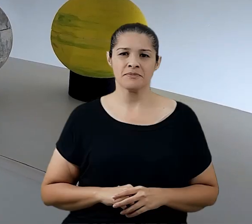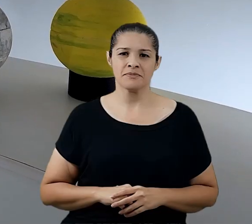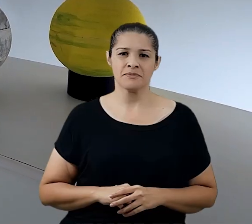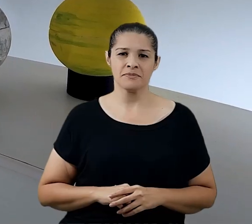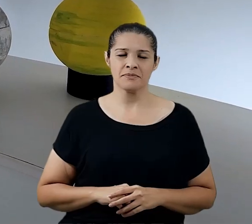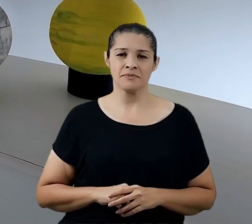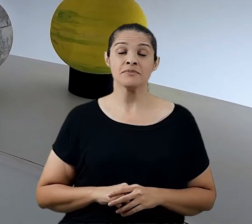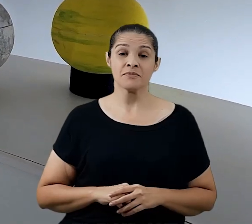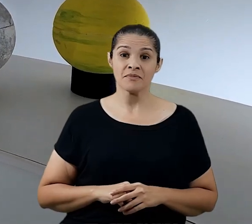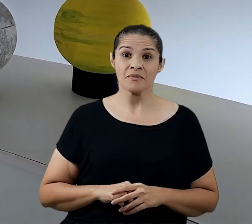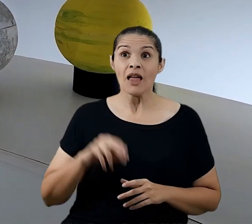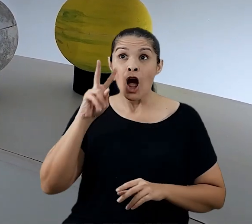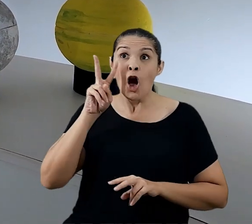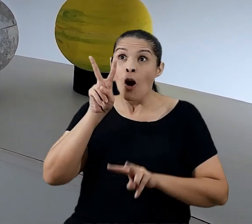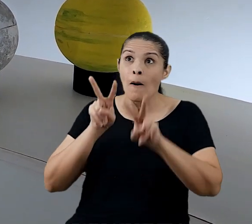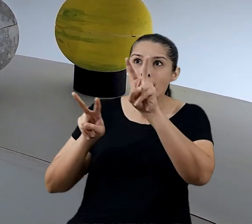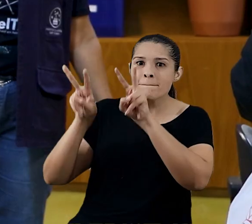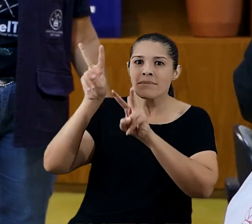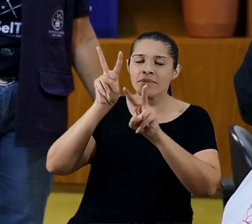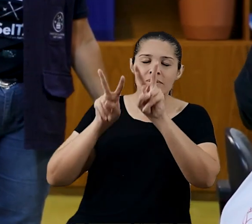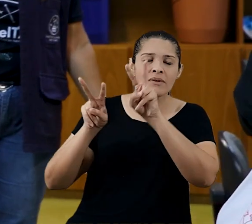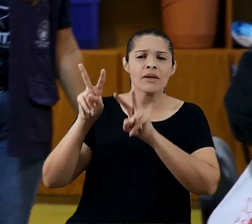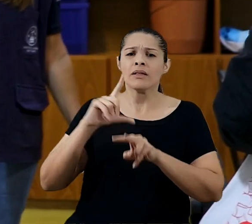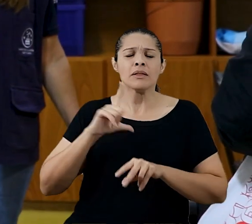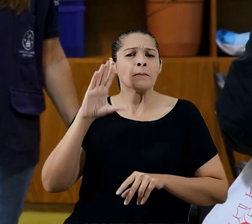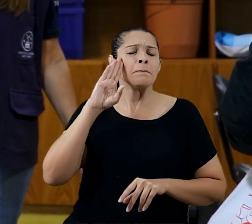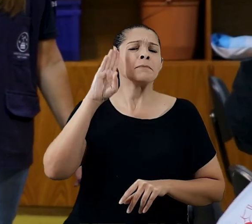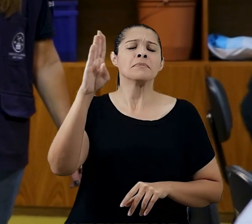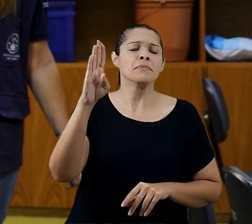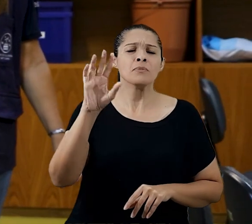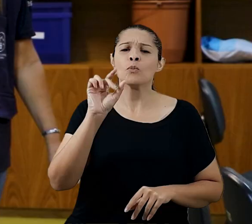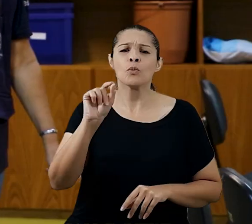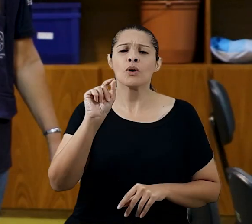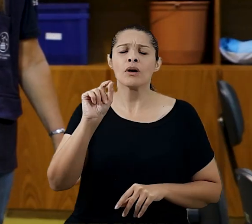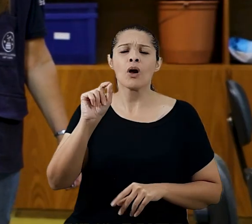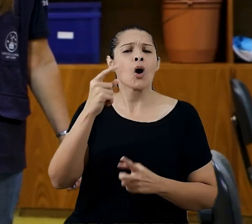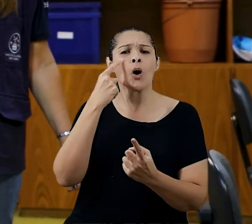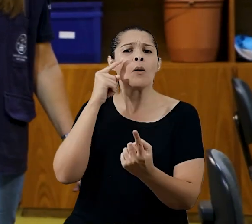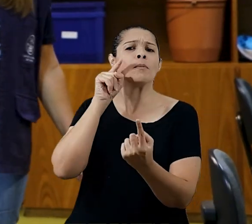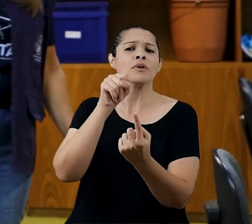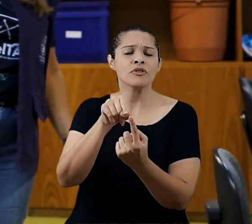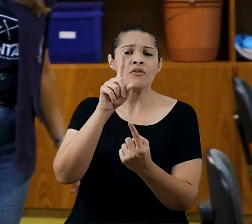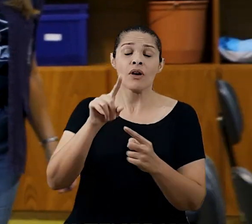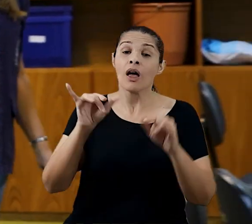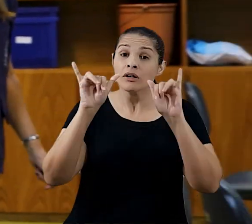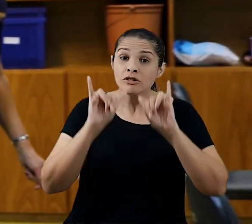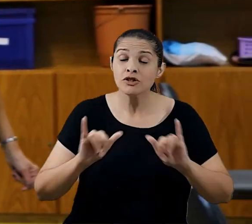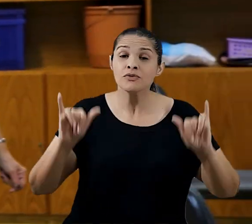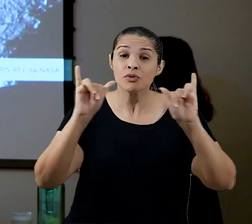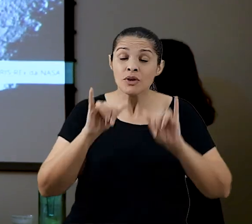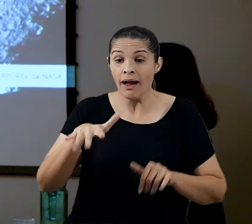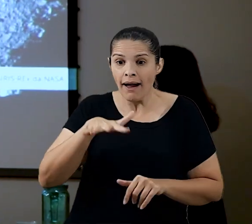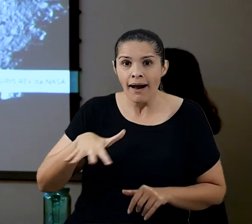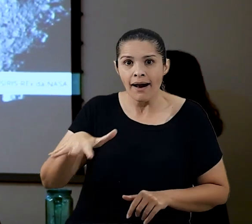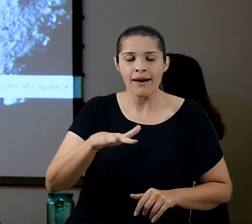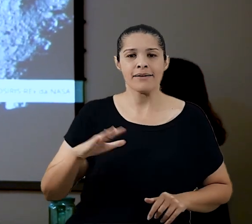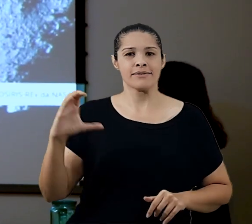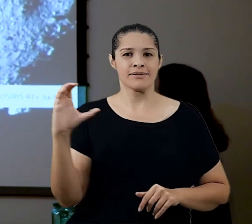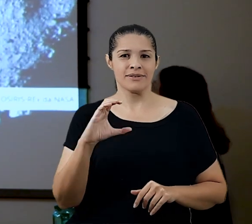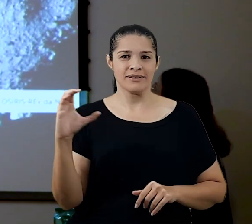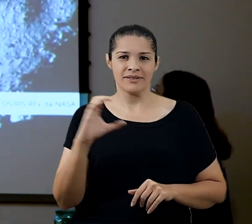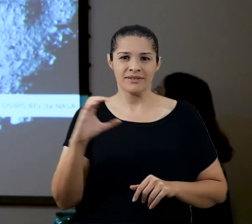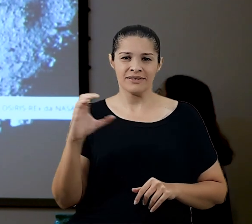O observatório tem como principal finalidade a divulgação científica na área